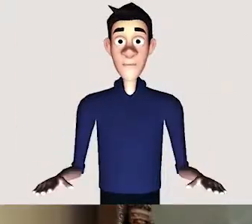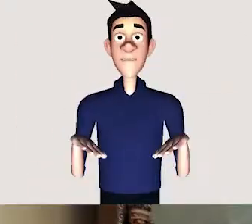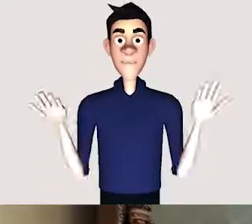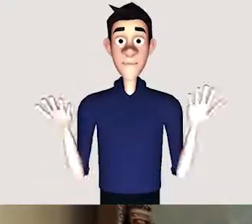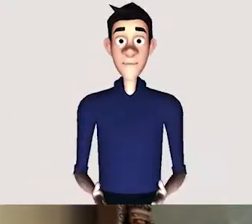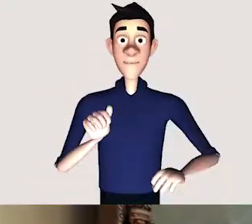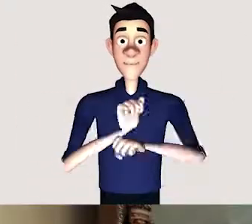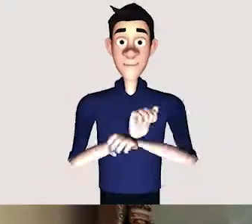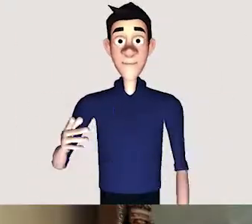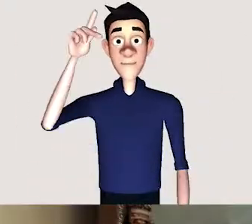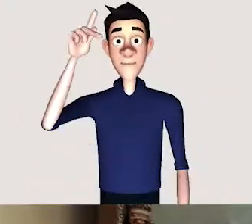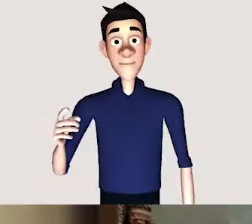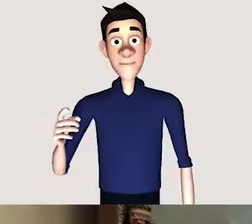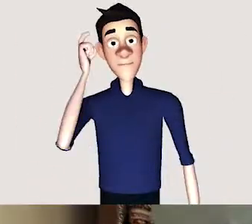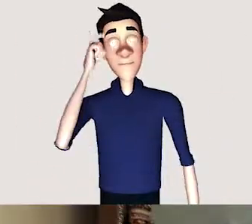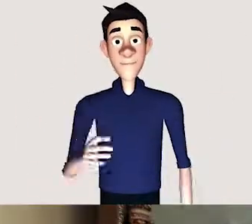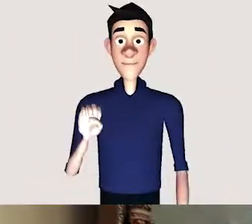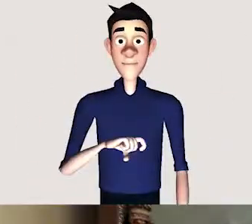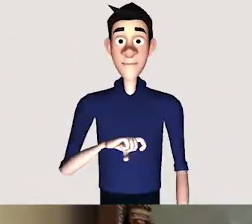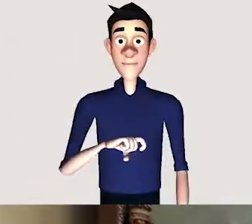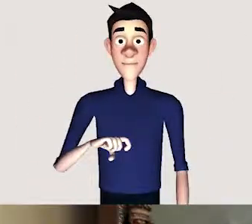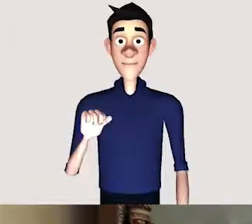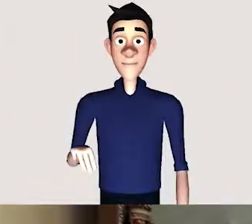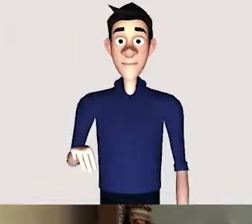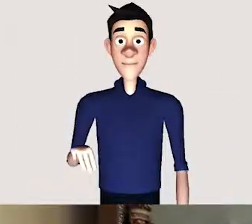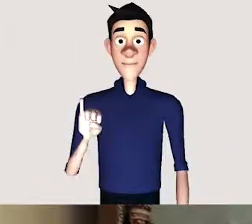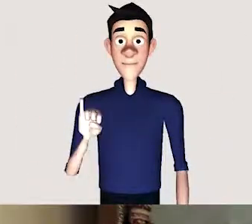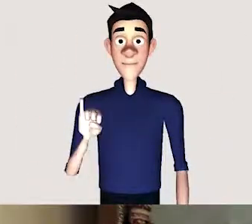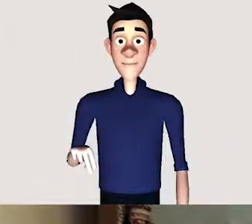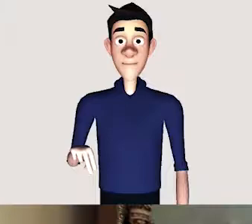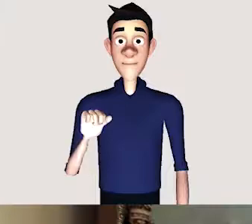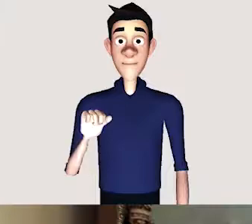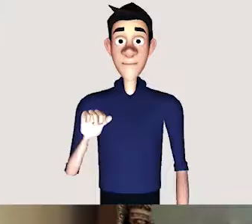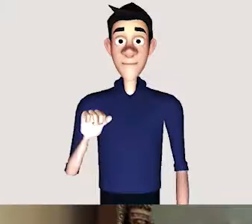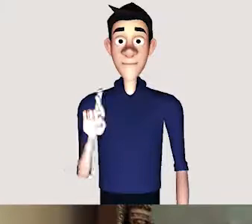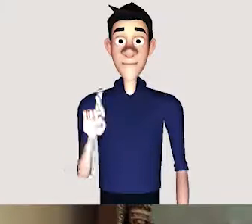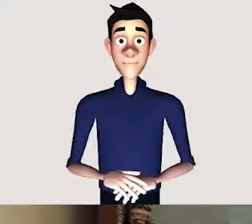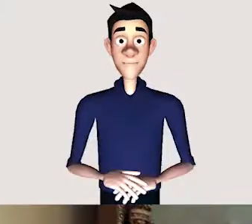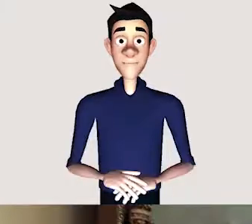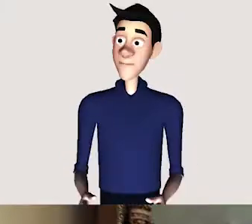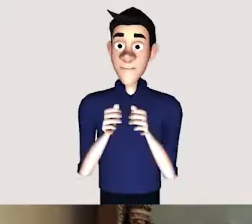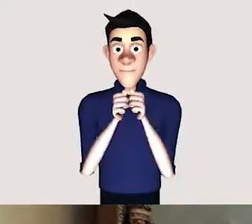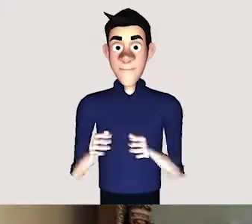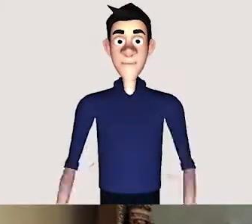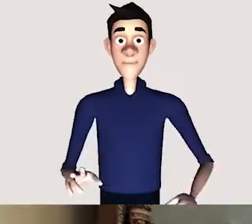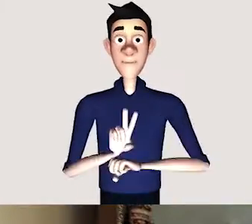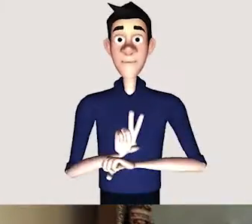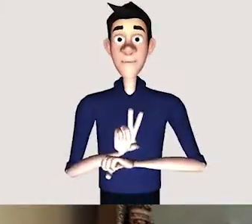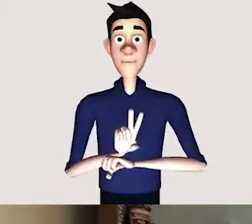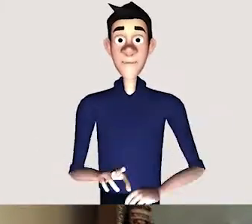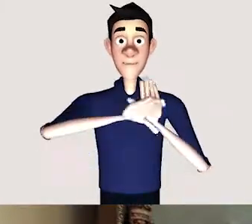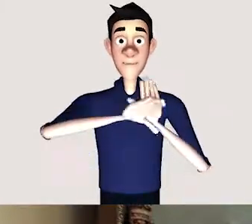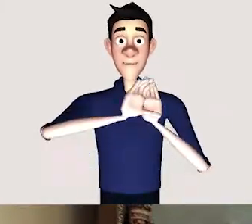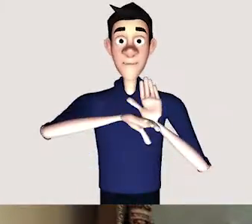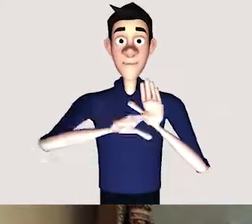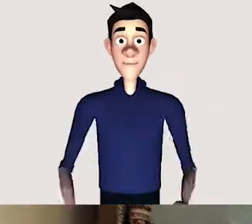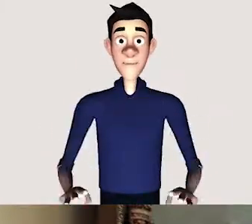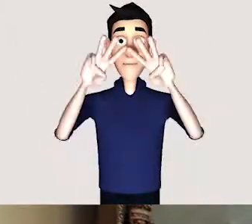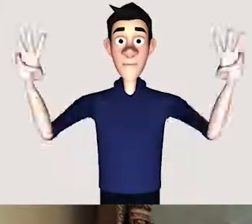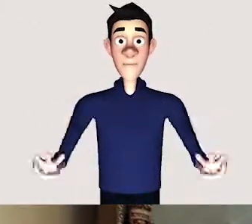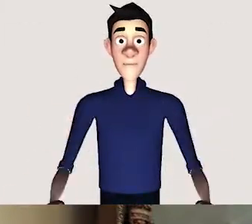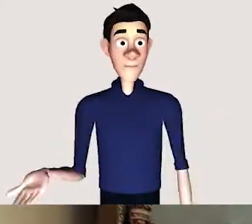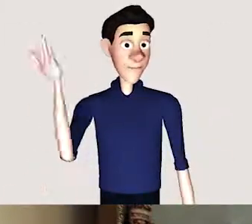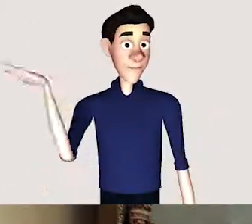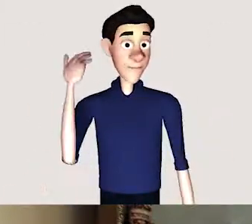atenção o conceito museu, as coisas ficam um pouco mais complexas. É claro que se pode imaginar que o museu é